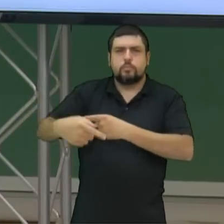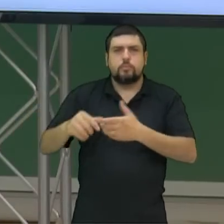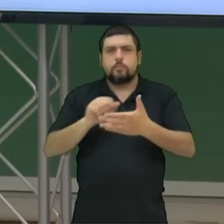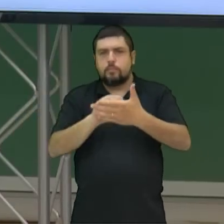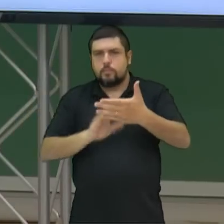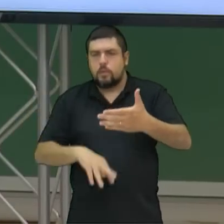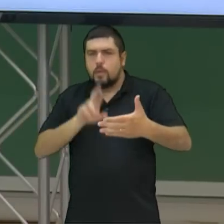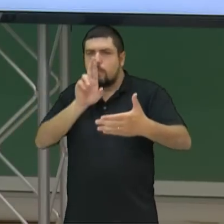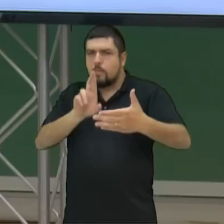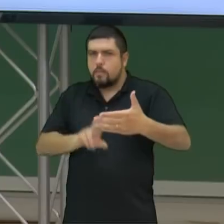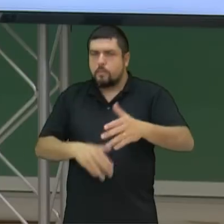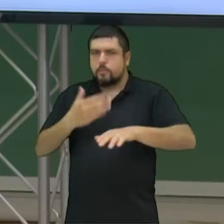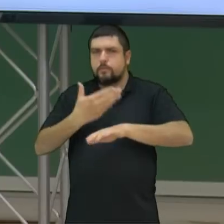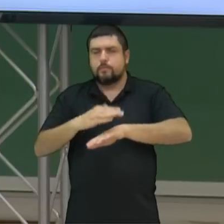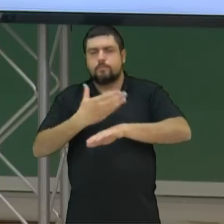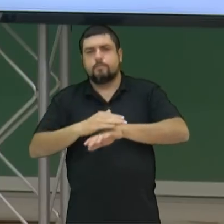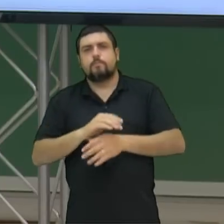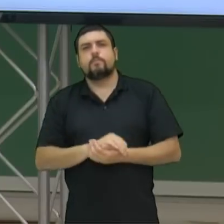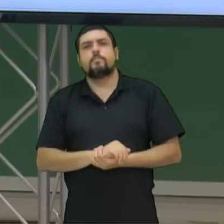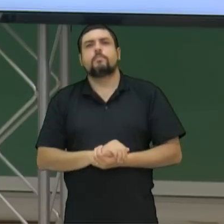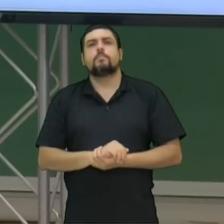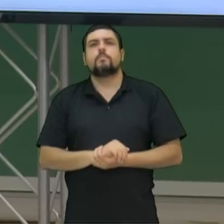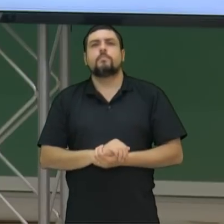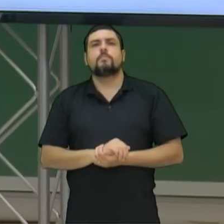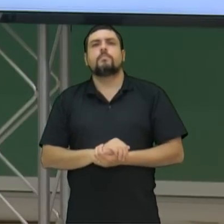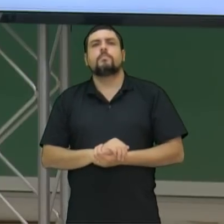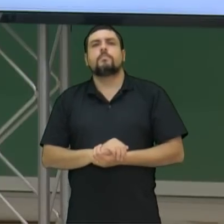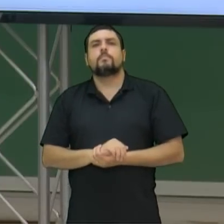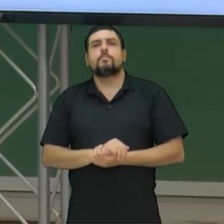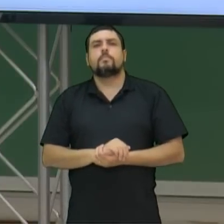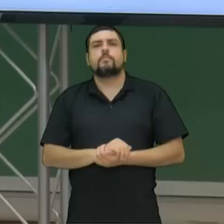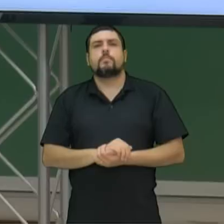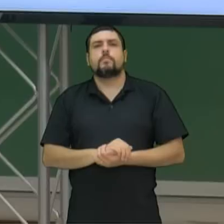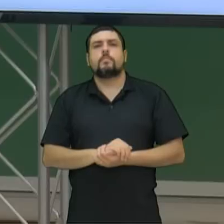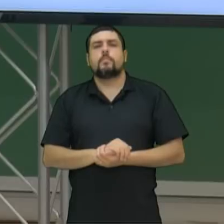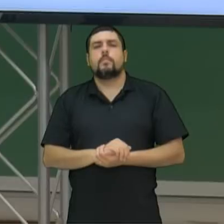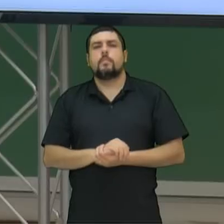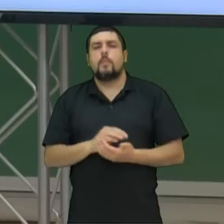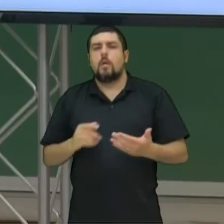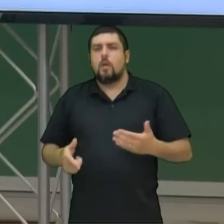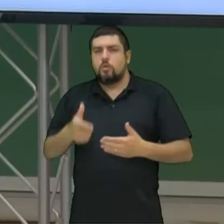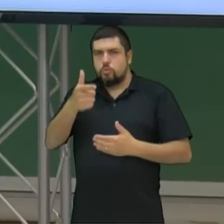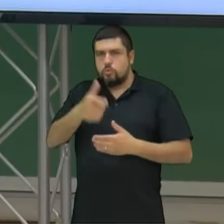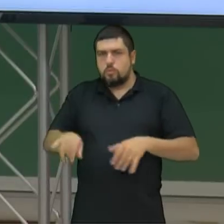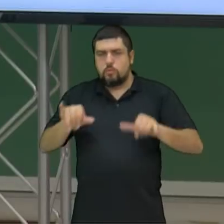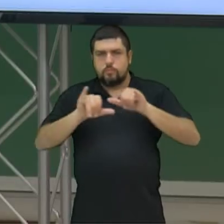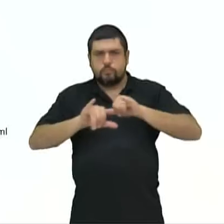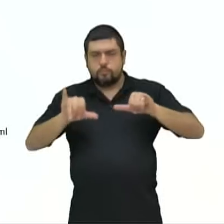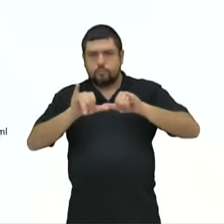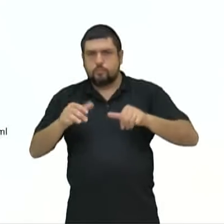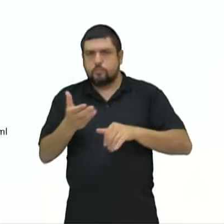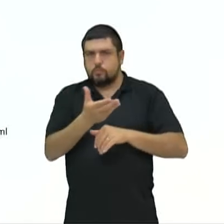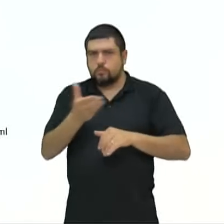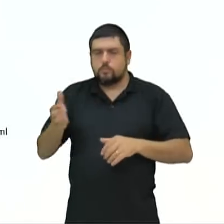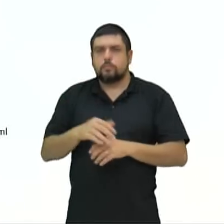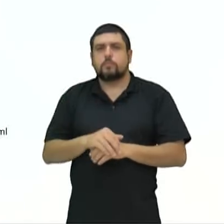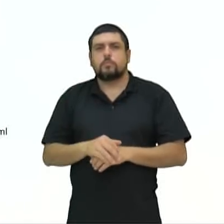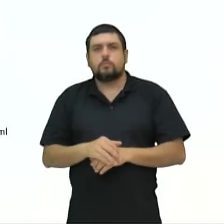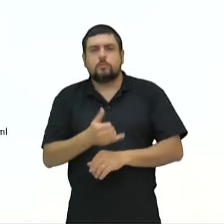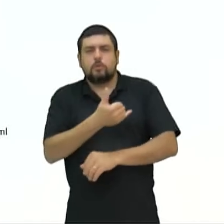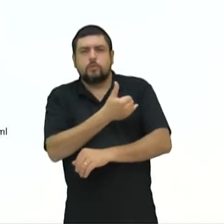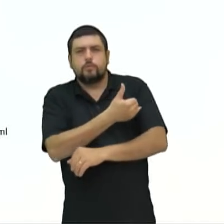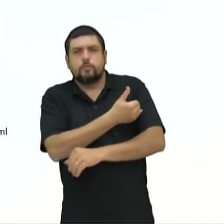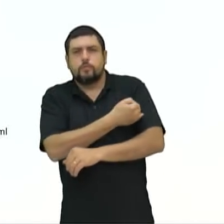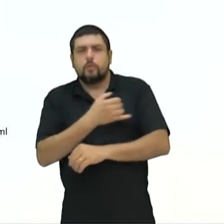tá? Vamos começar aqui então. Opa! Mais uma notícia, só a chamada para vocês. Vacina de Oxford